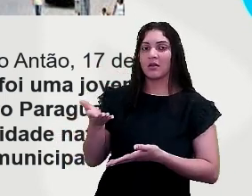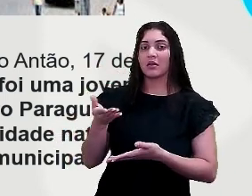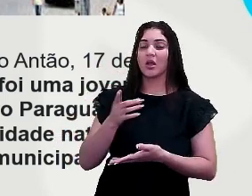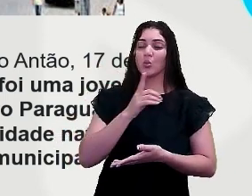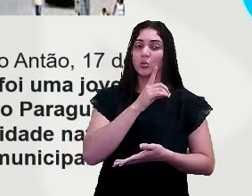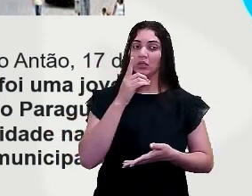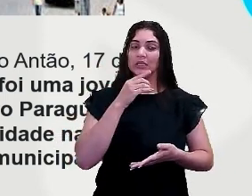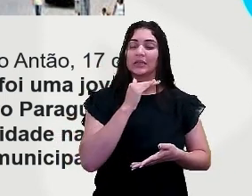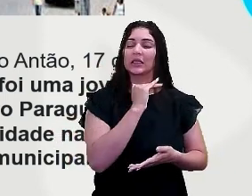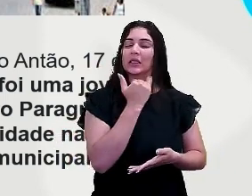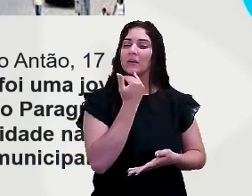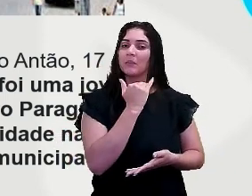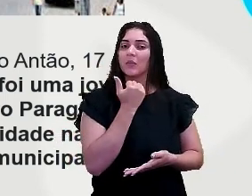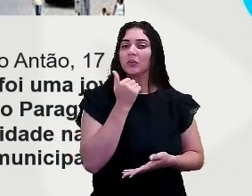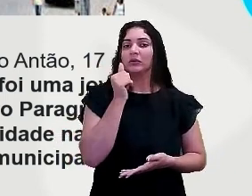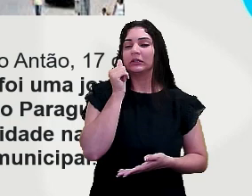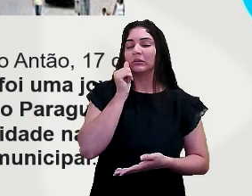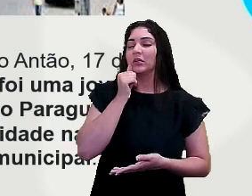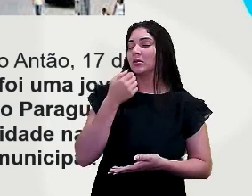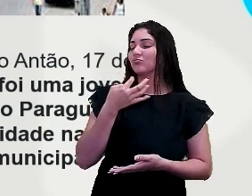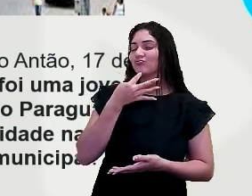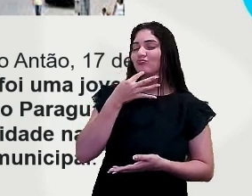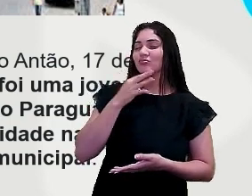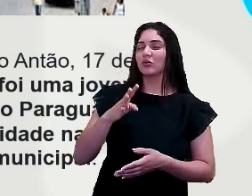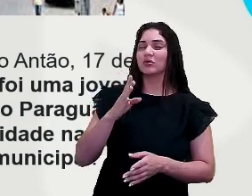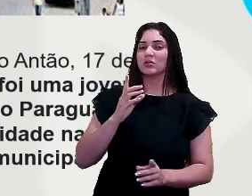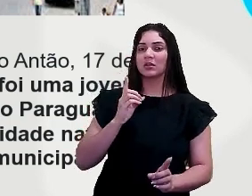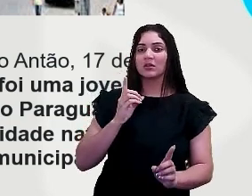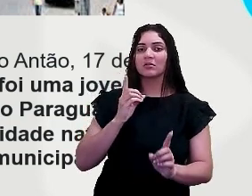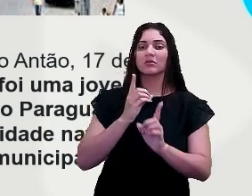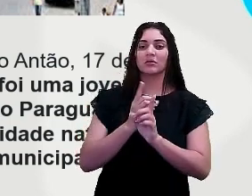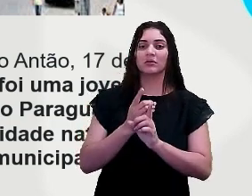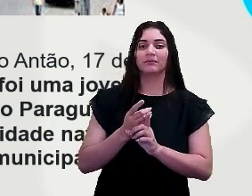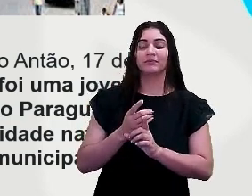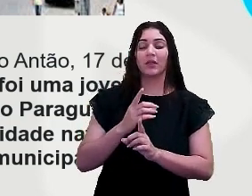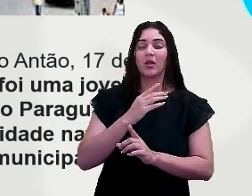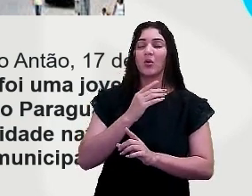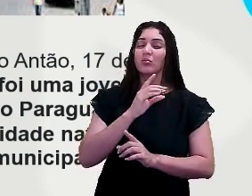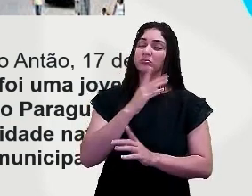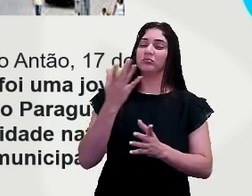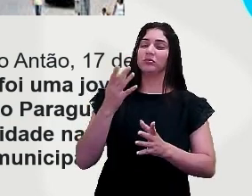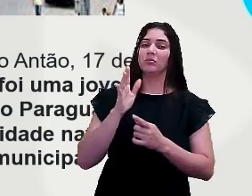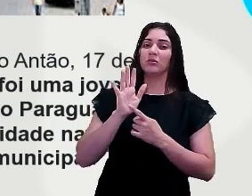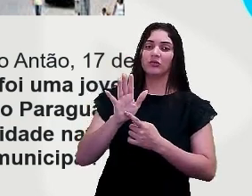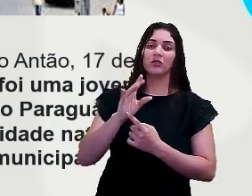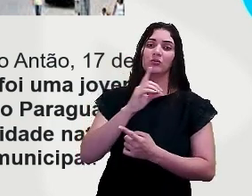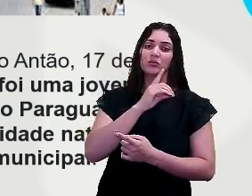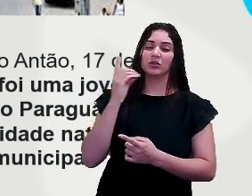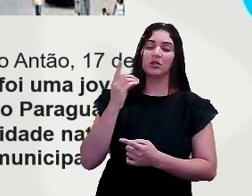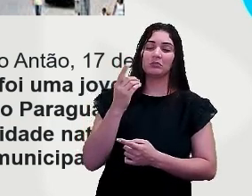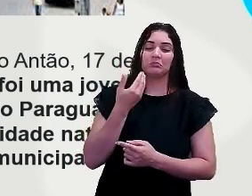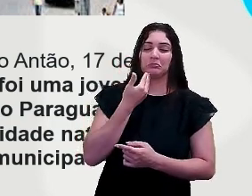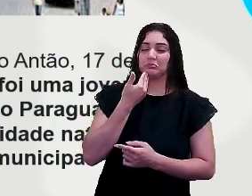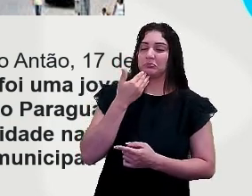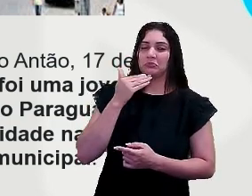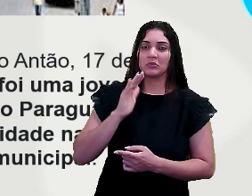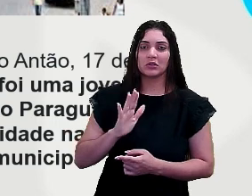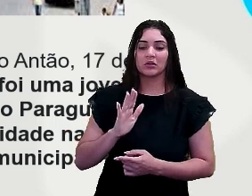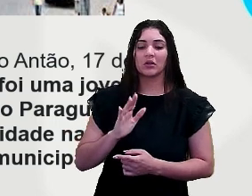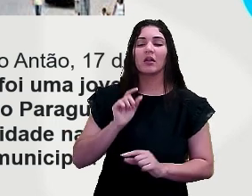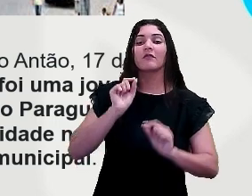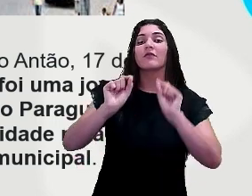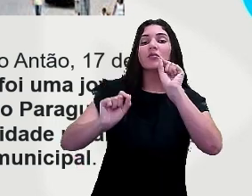não consegui encontrar. Aí eu coloquei aqui, data de morte desconhecida, tá? Ela foi o quê? Ela foi